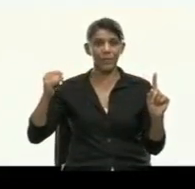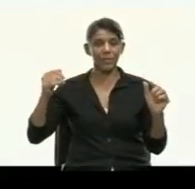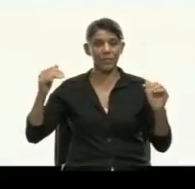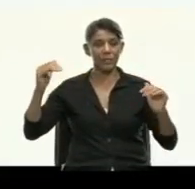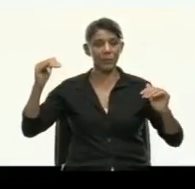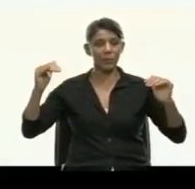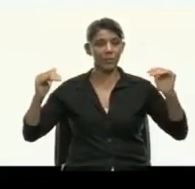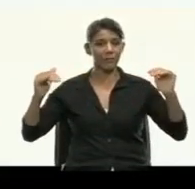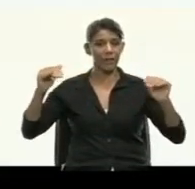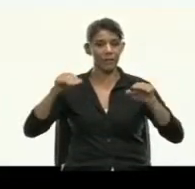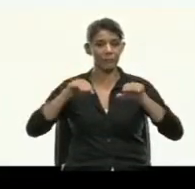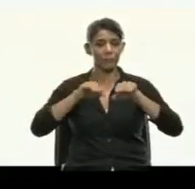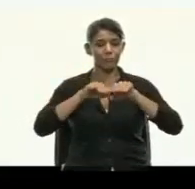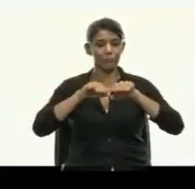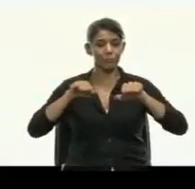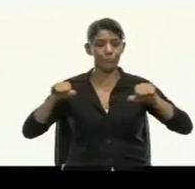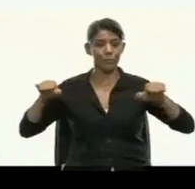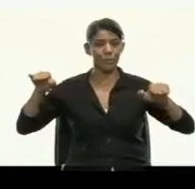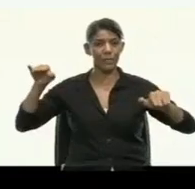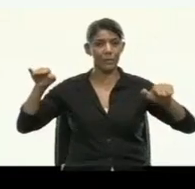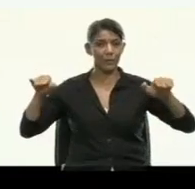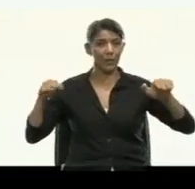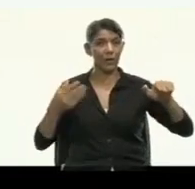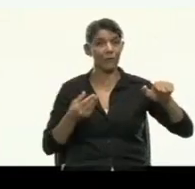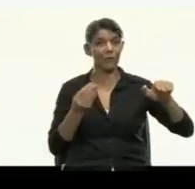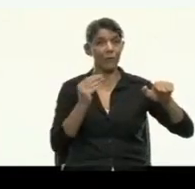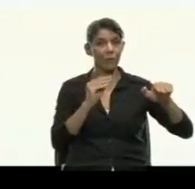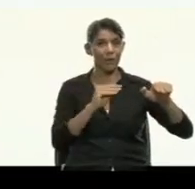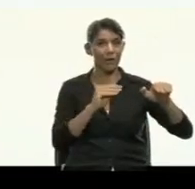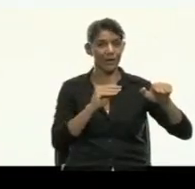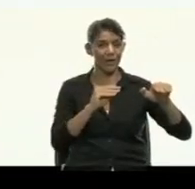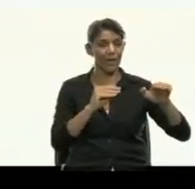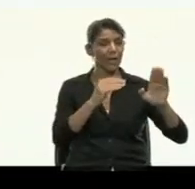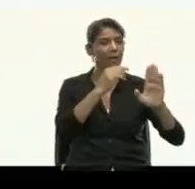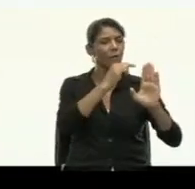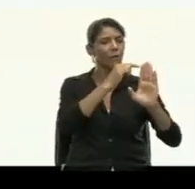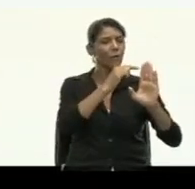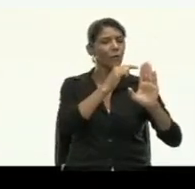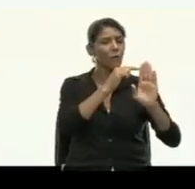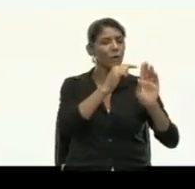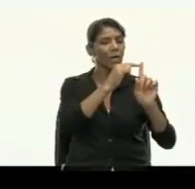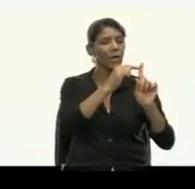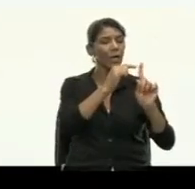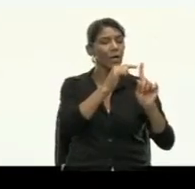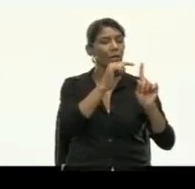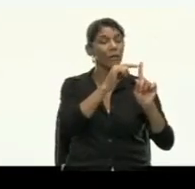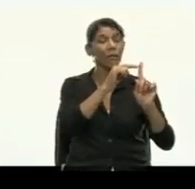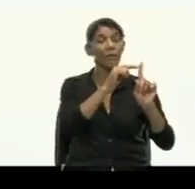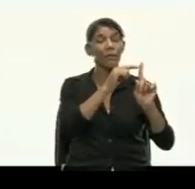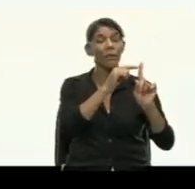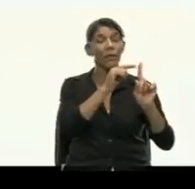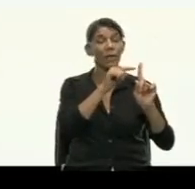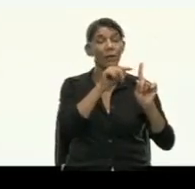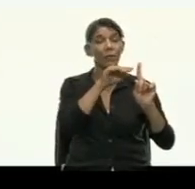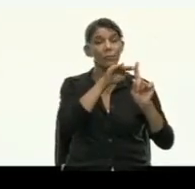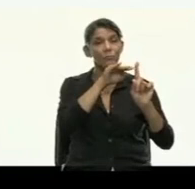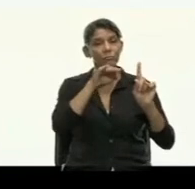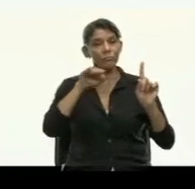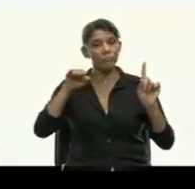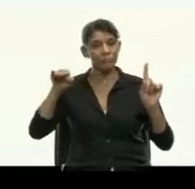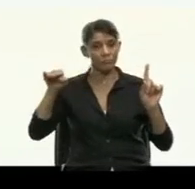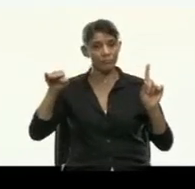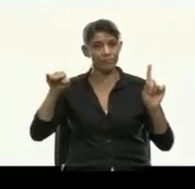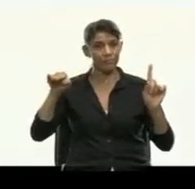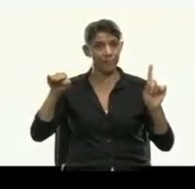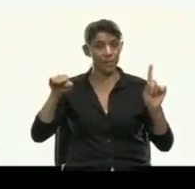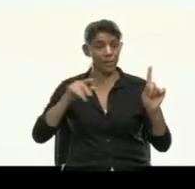estão nivelados. Eu vou anotar, eu vou riscar no meu piquete esse ponto que é o nível. Por quê? Porque quando eu